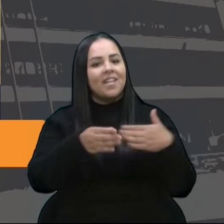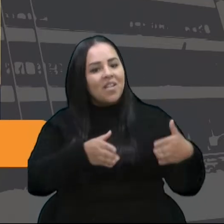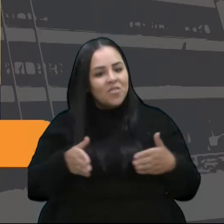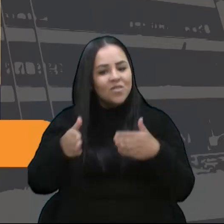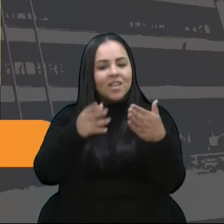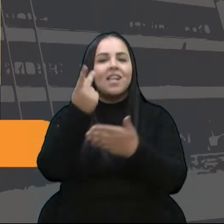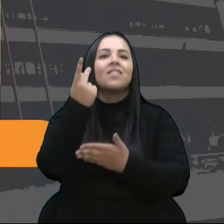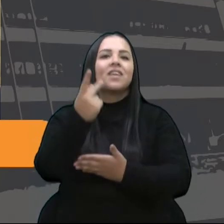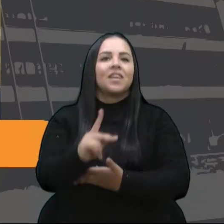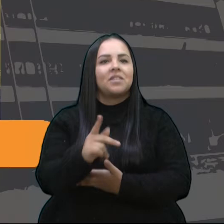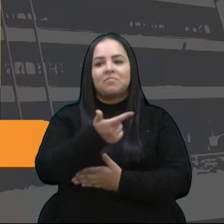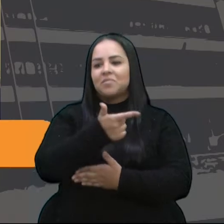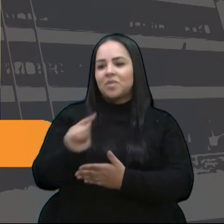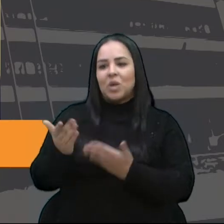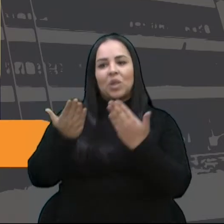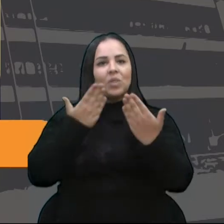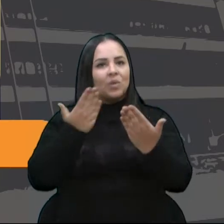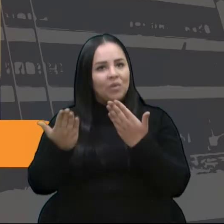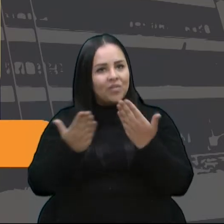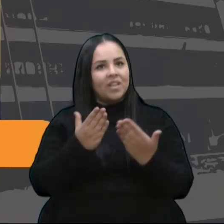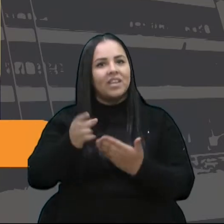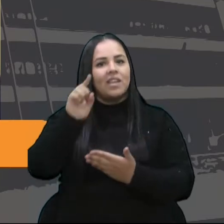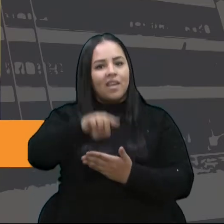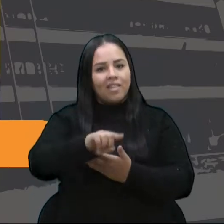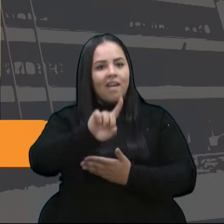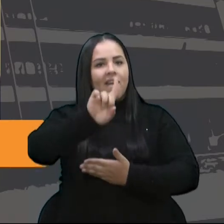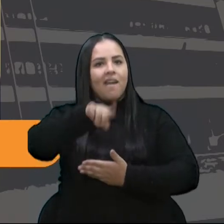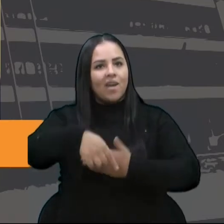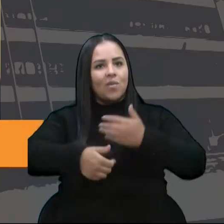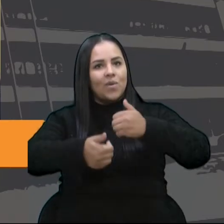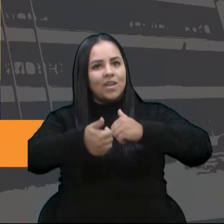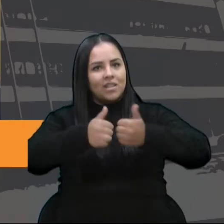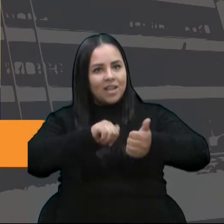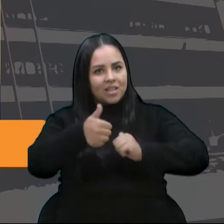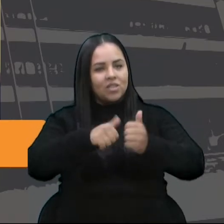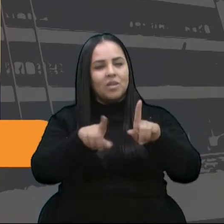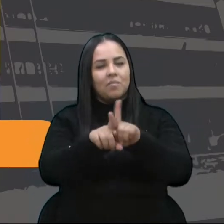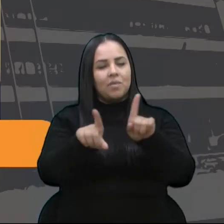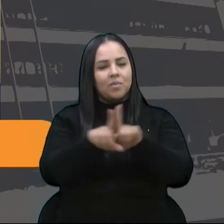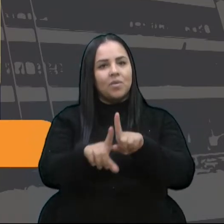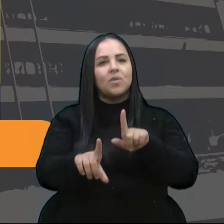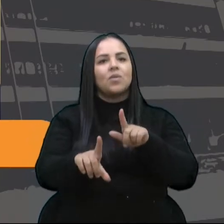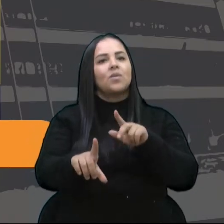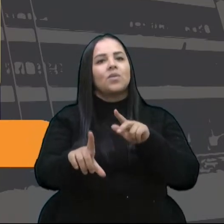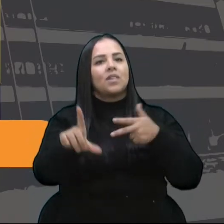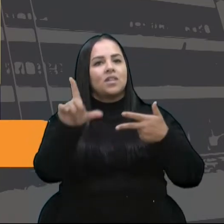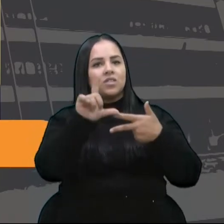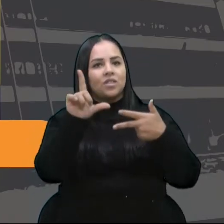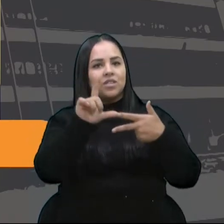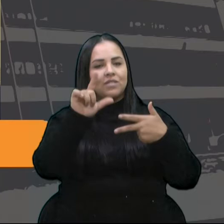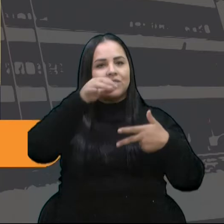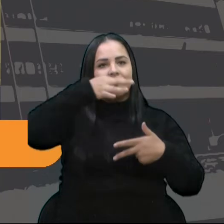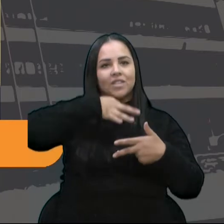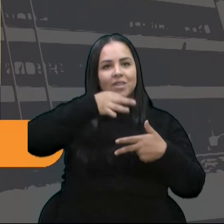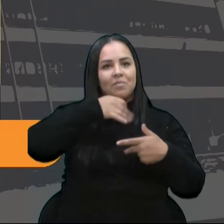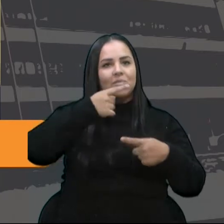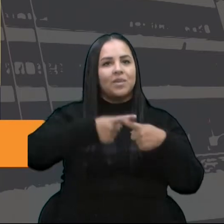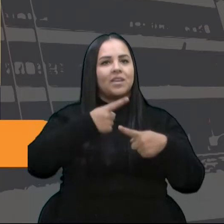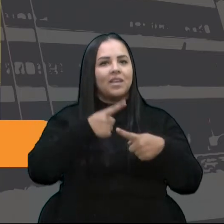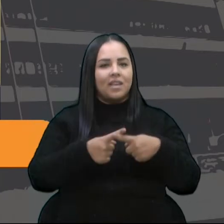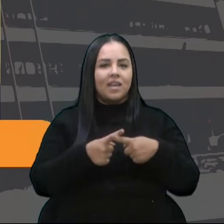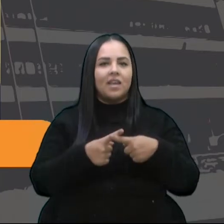sem dúvida nenhuma uma qualificação também para o Legislativo aí de Caxias do Sul. Pois a pressão